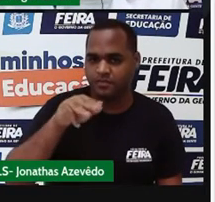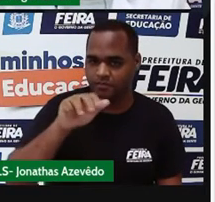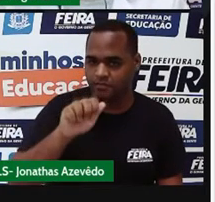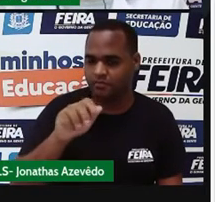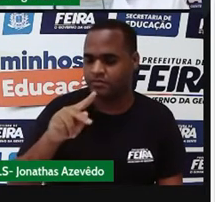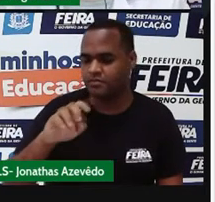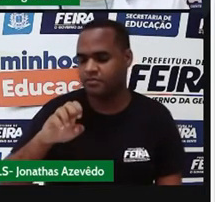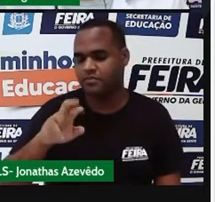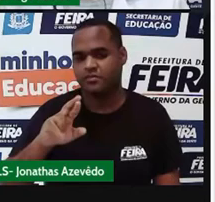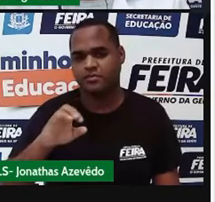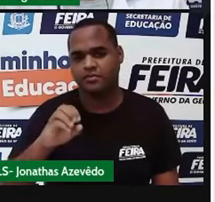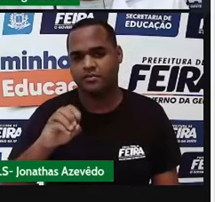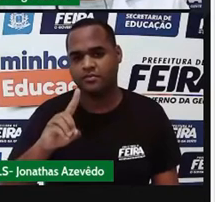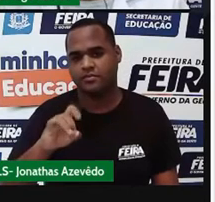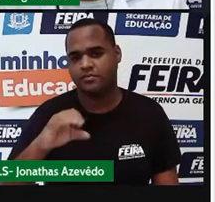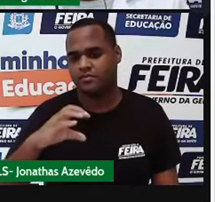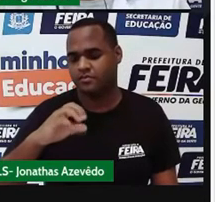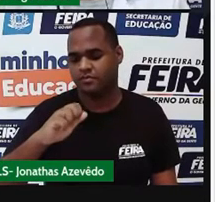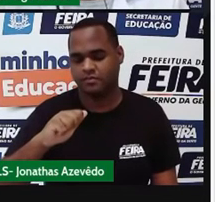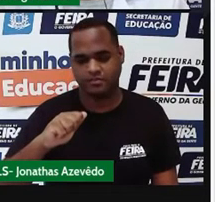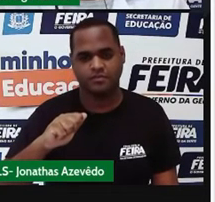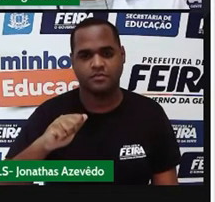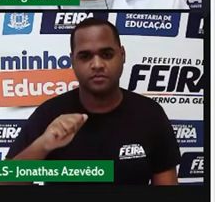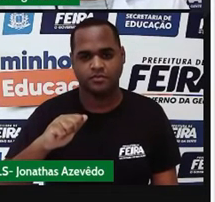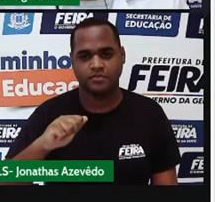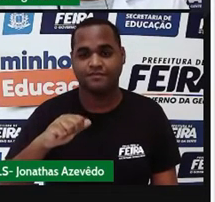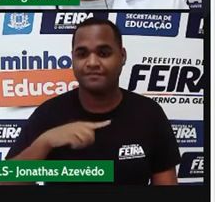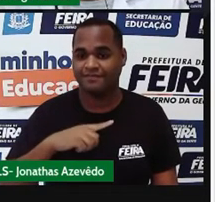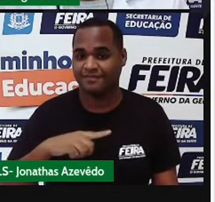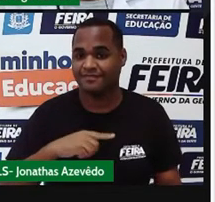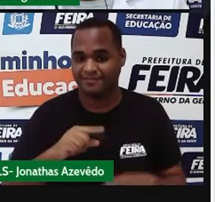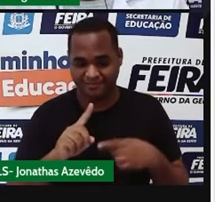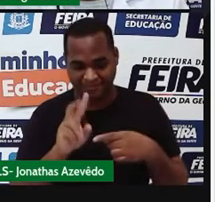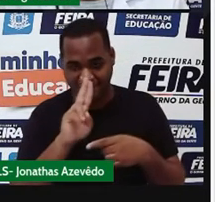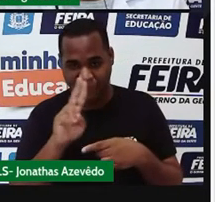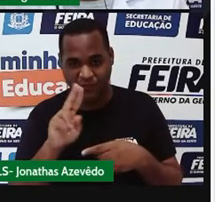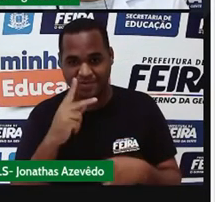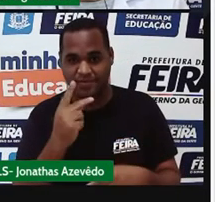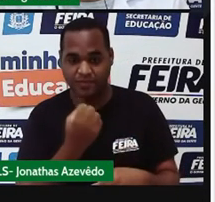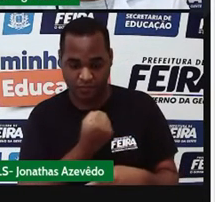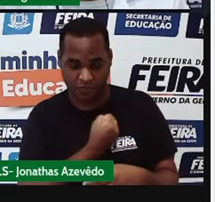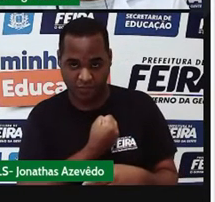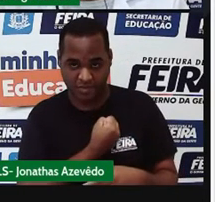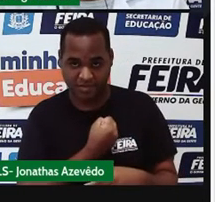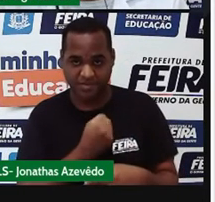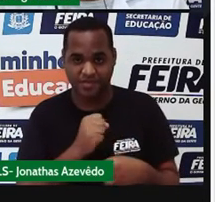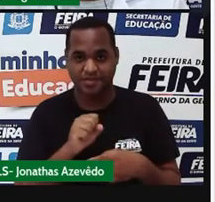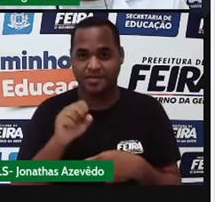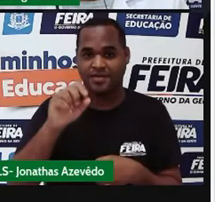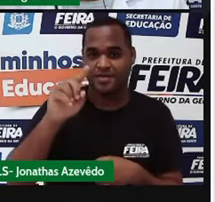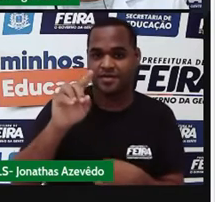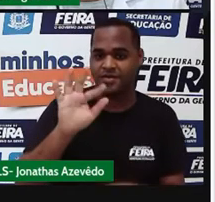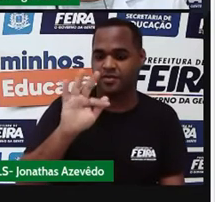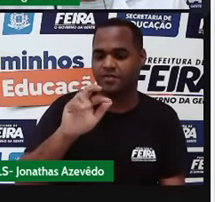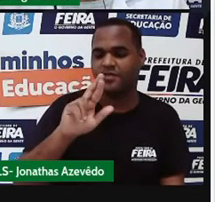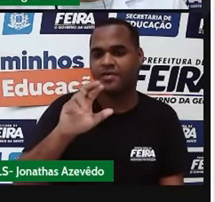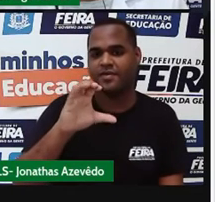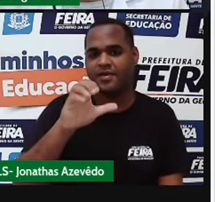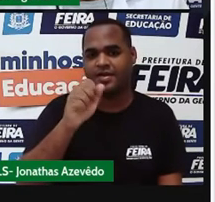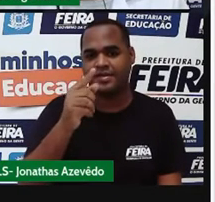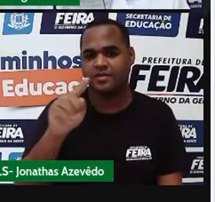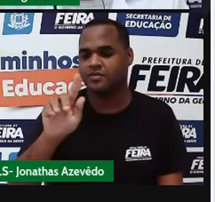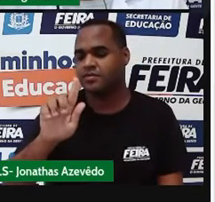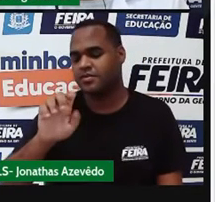quem foi que fez na sexta dízima periódica foi essa fração aqui 8 nomes o que vai ser a fração